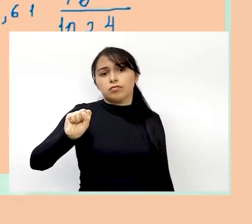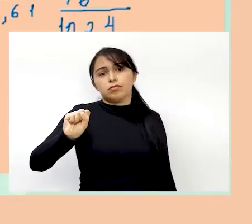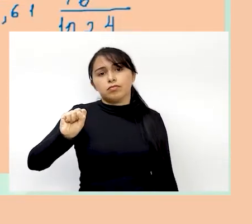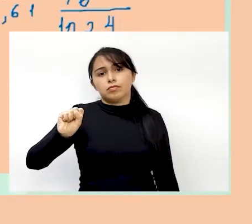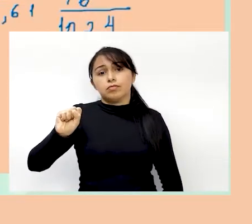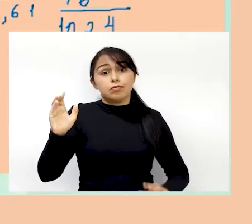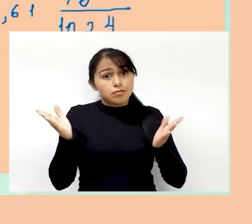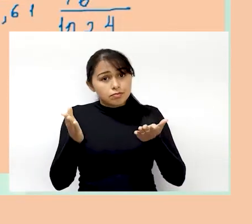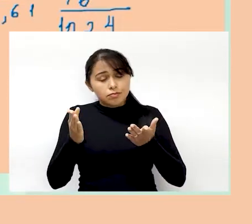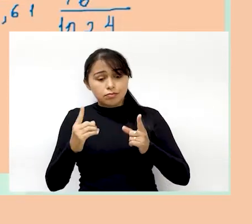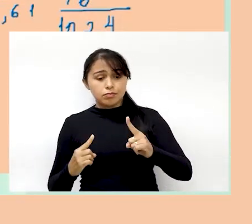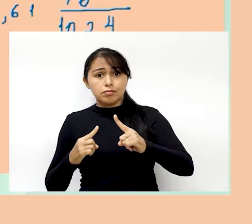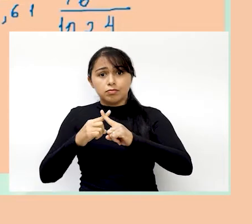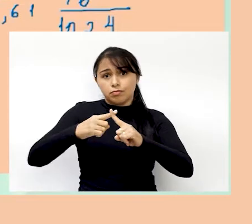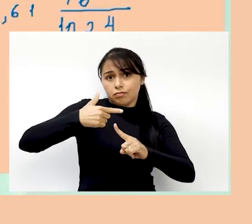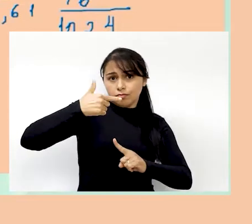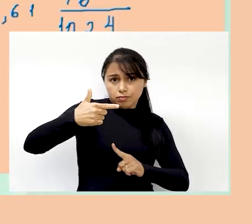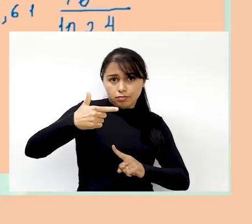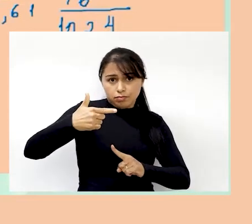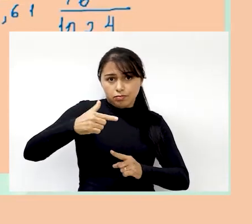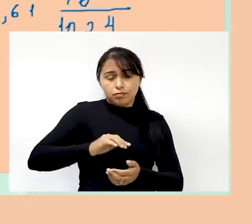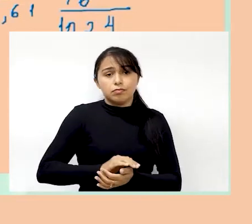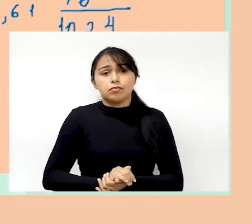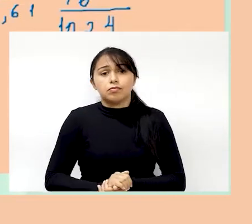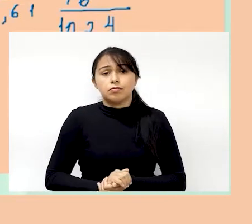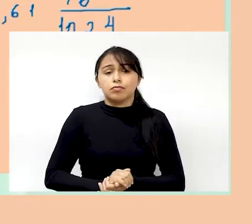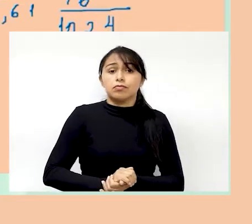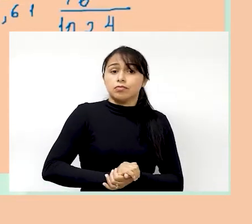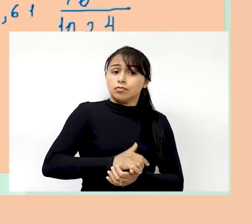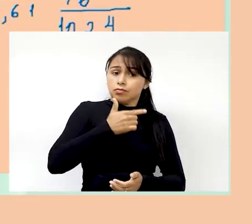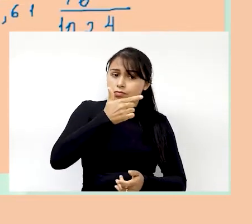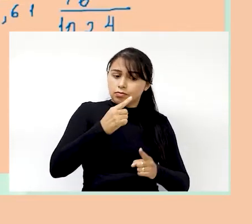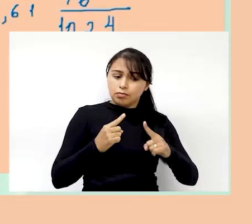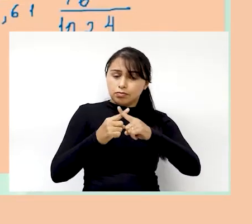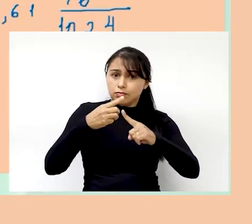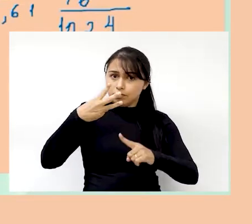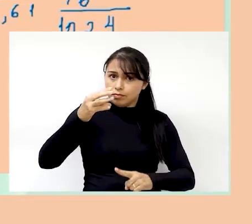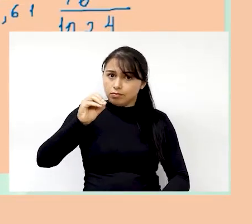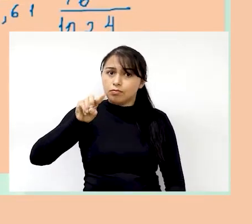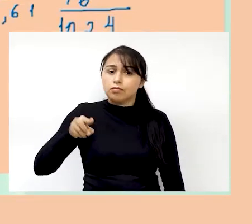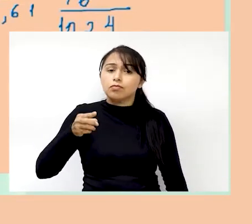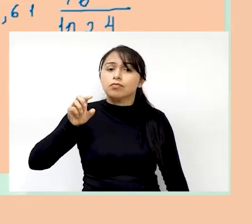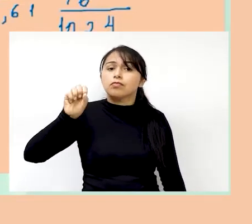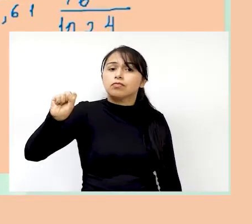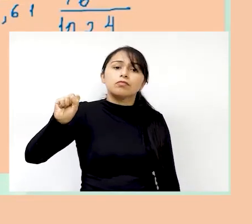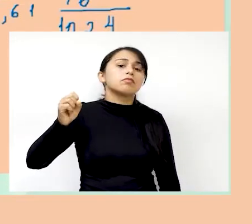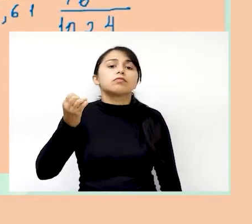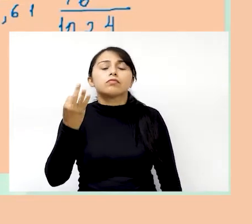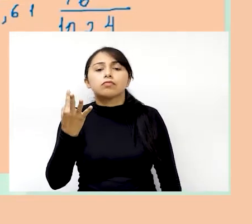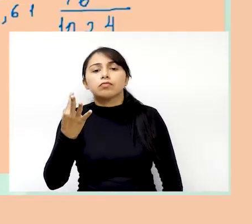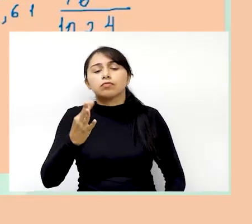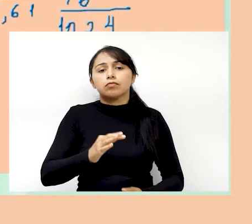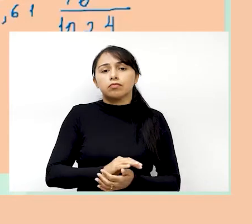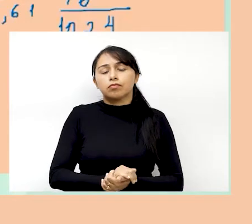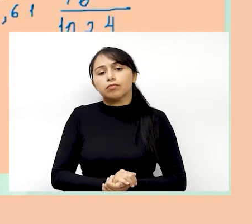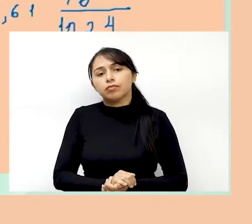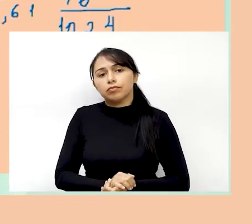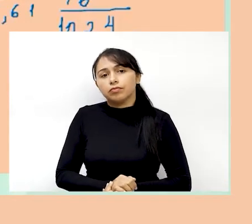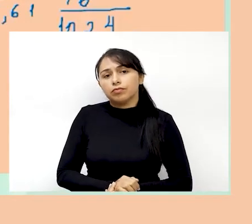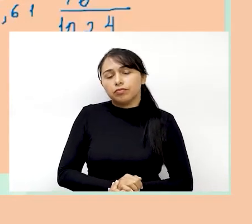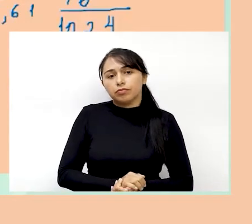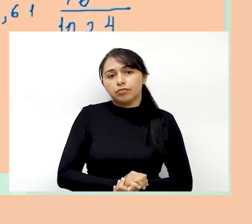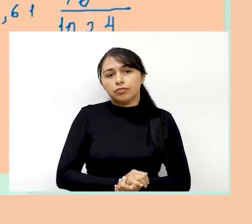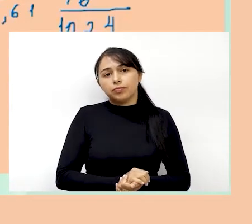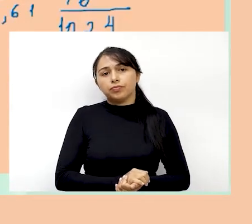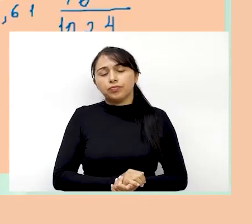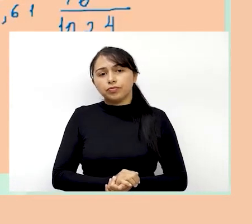Multiplicando isso aqui por 2, 30,8 vezes 2. Vamos fazer aqui do lado. 2 vezes 8,